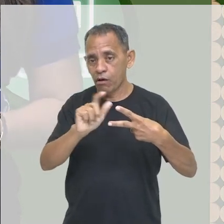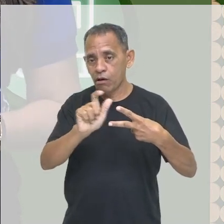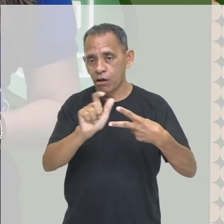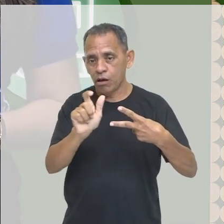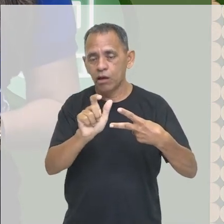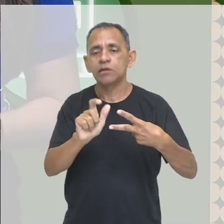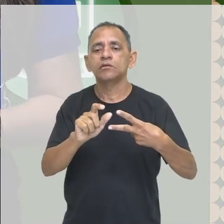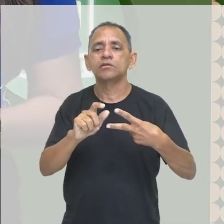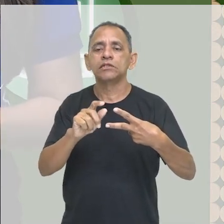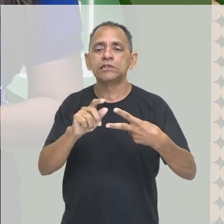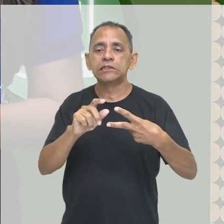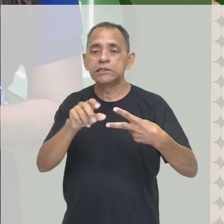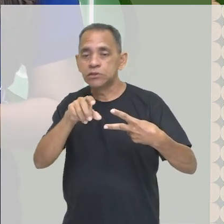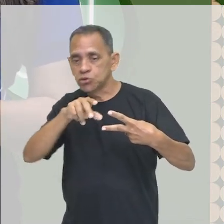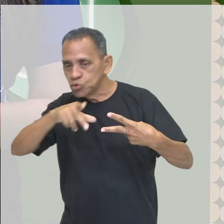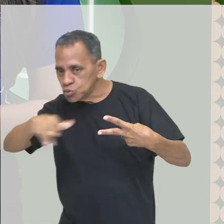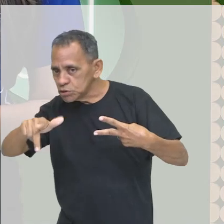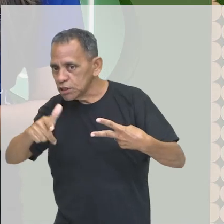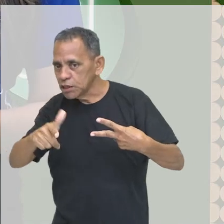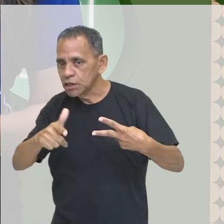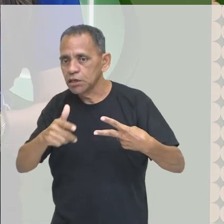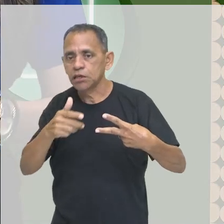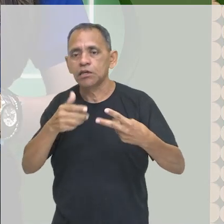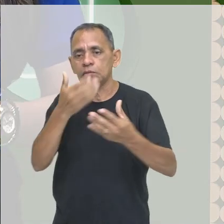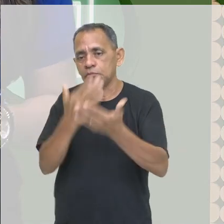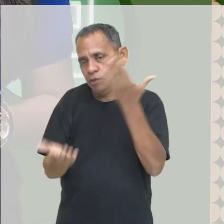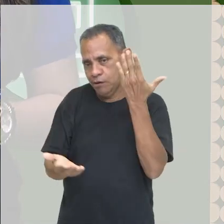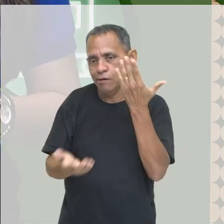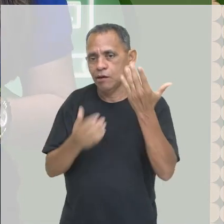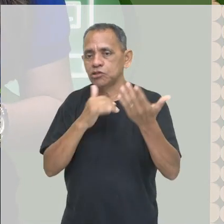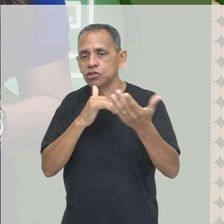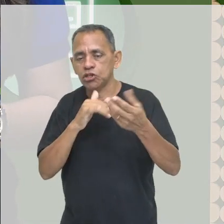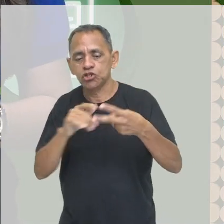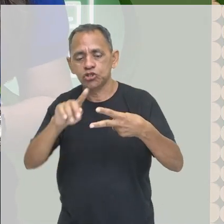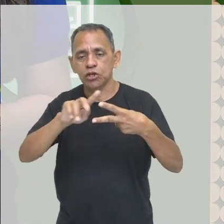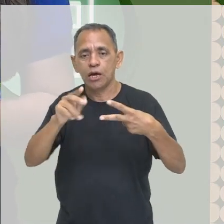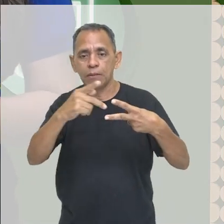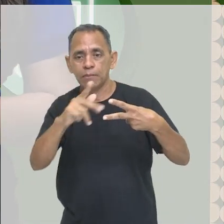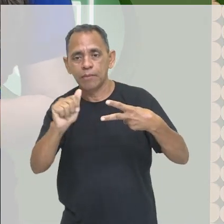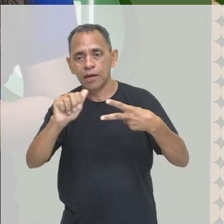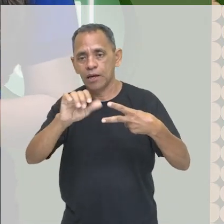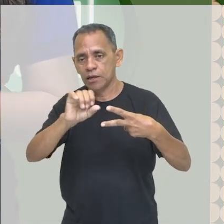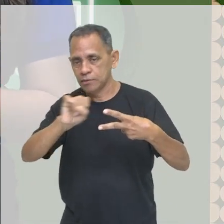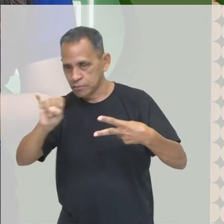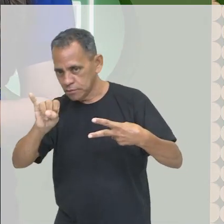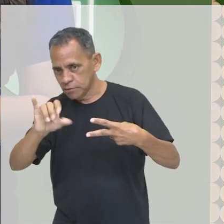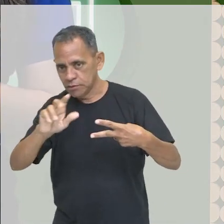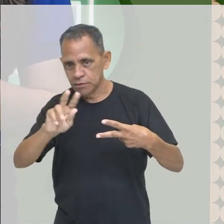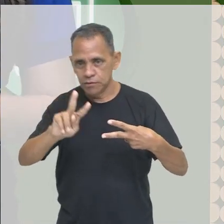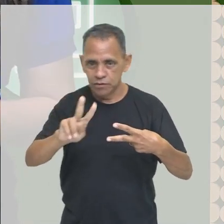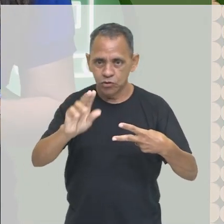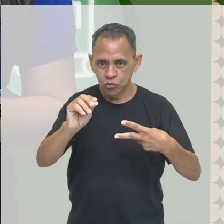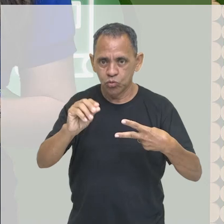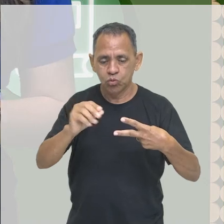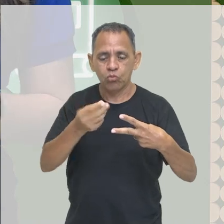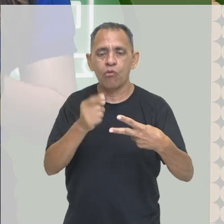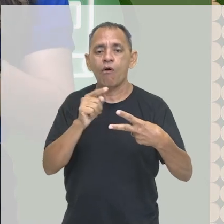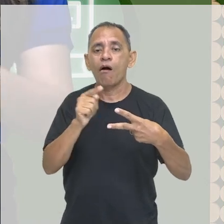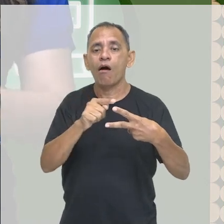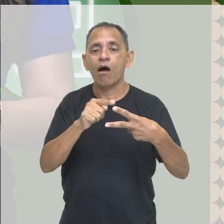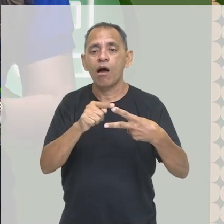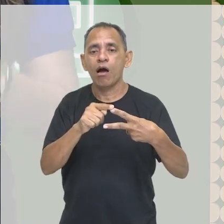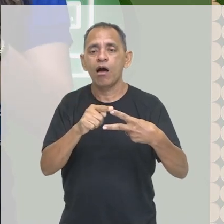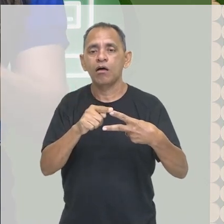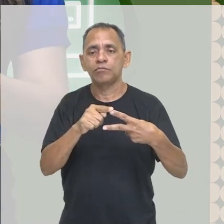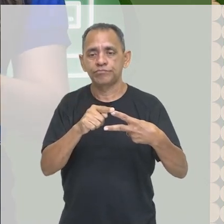transporte passivo. Então, aqui nós temos um exemplo de transporte passivo, que é a difusão simples. E